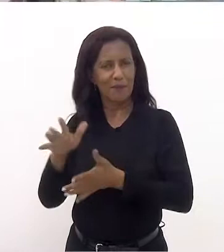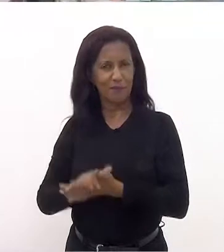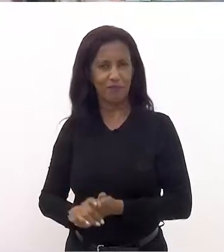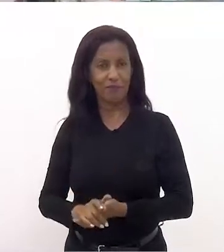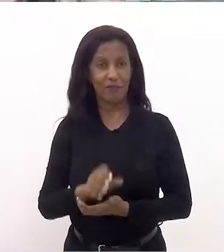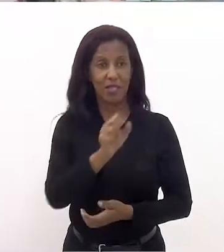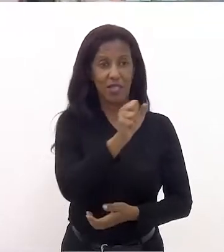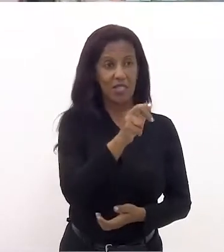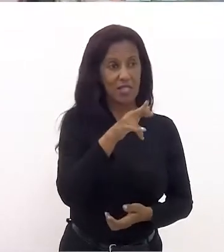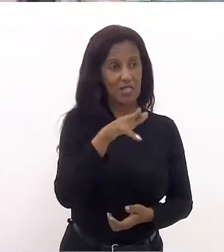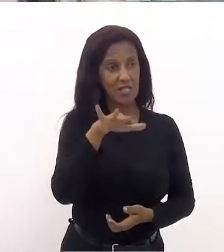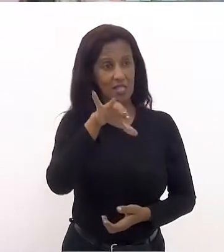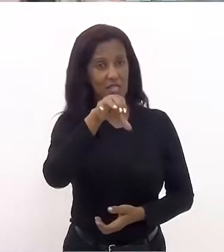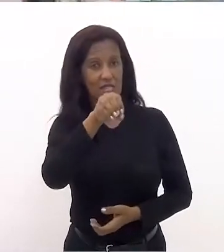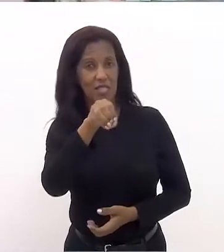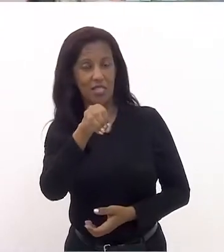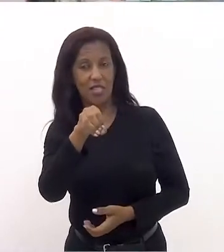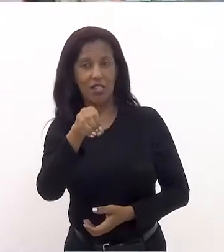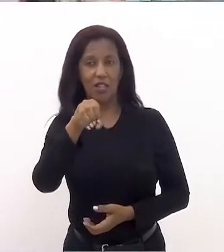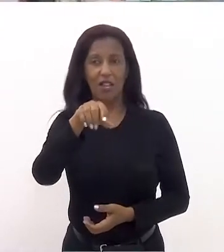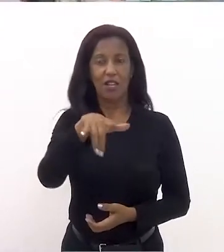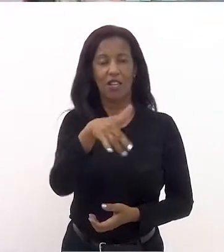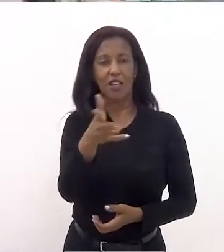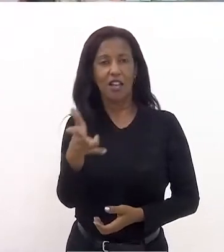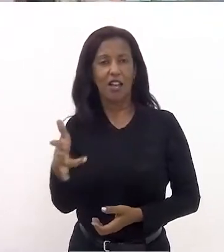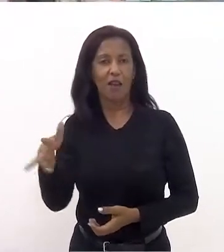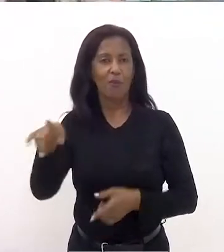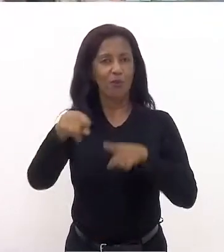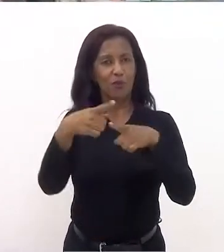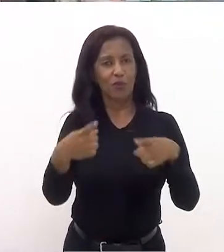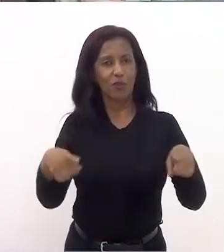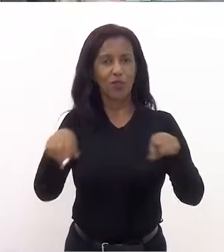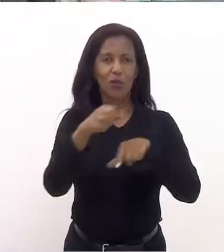assim: sereno, eu caio,